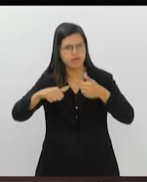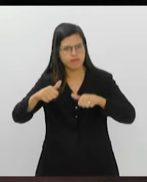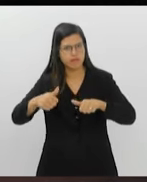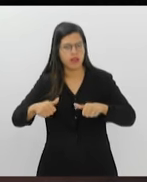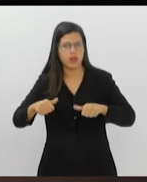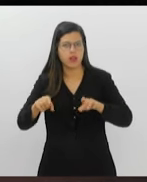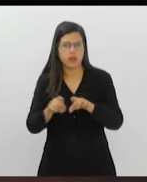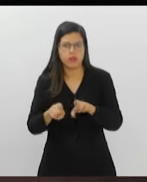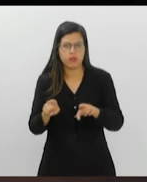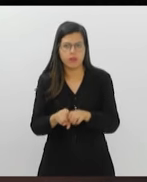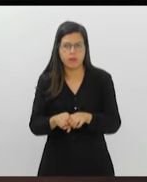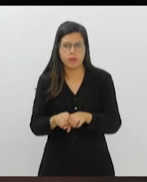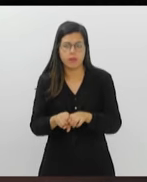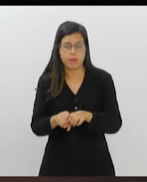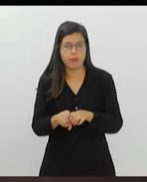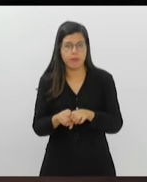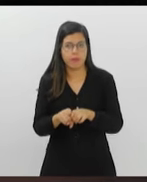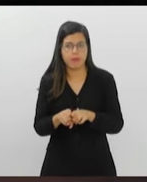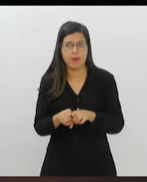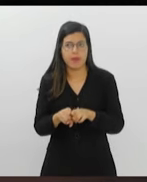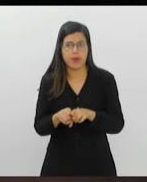capacite